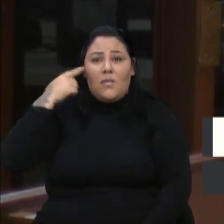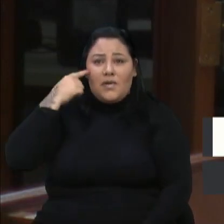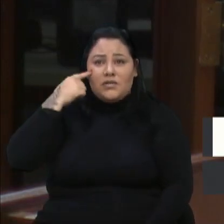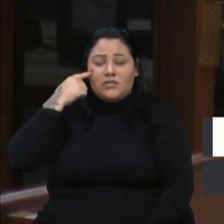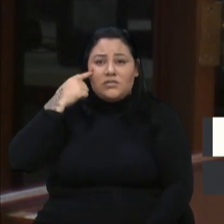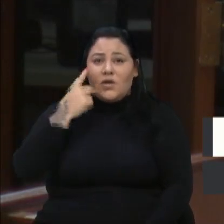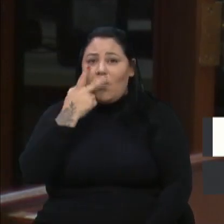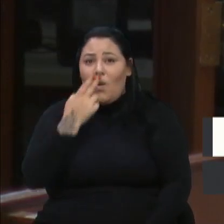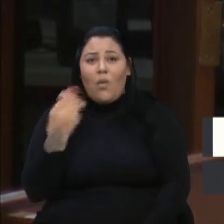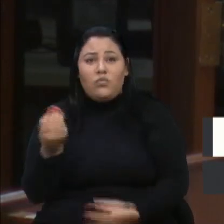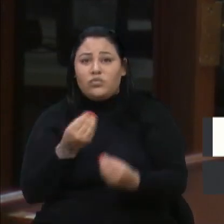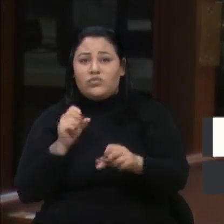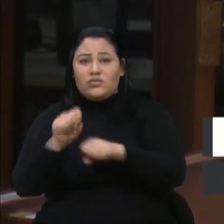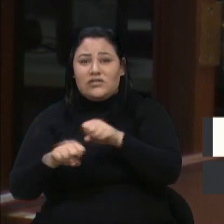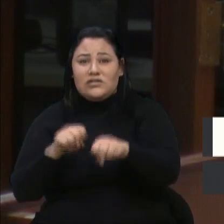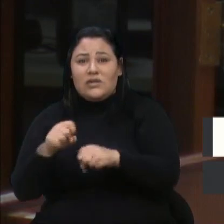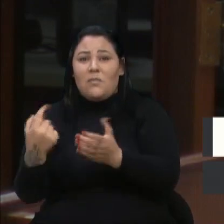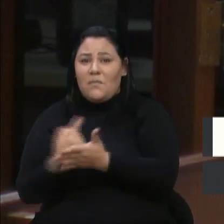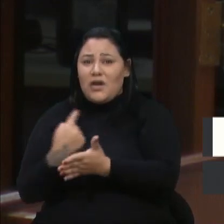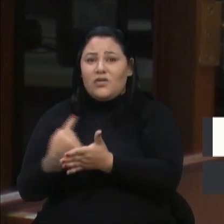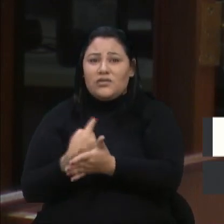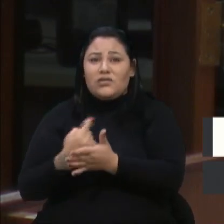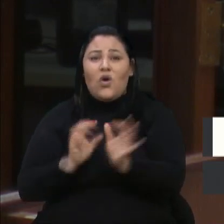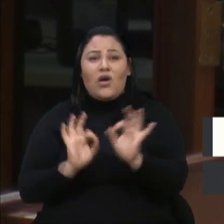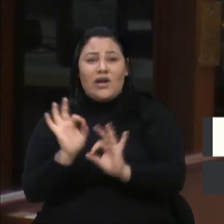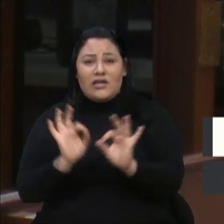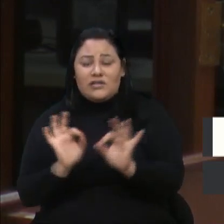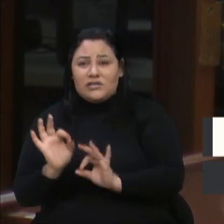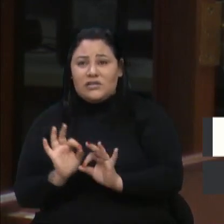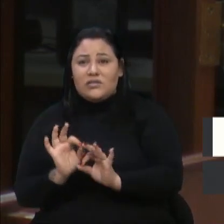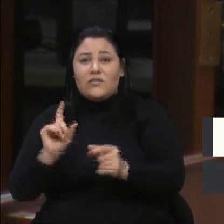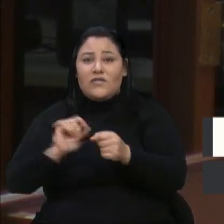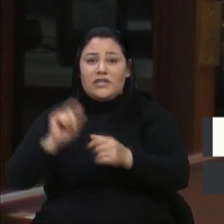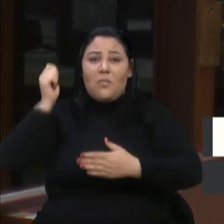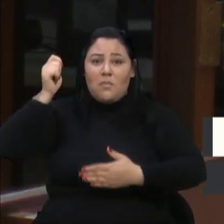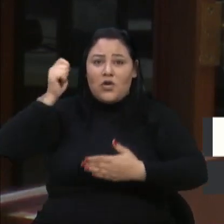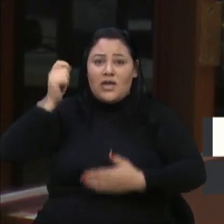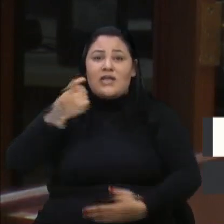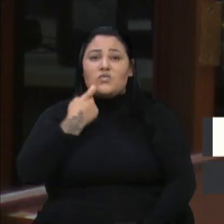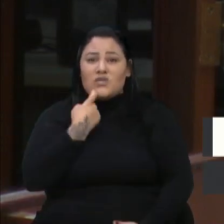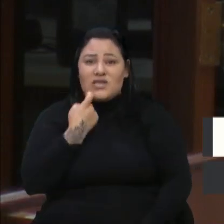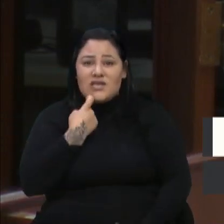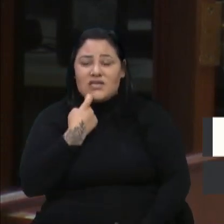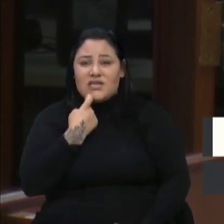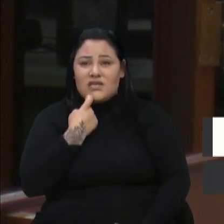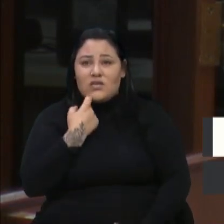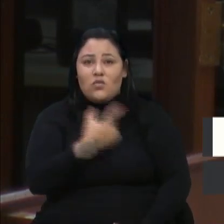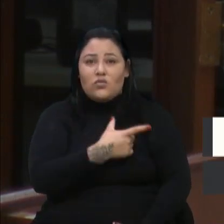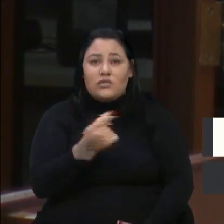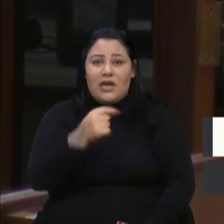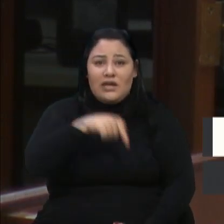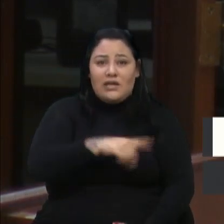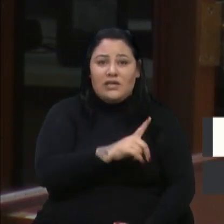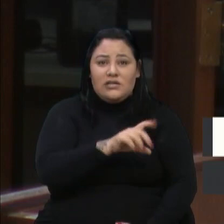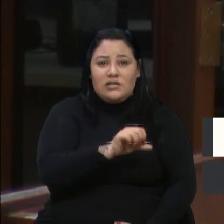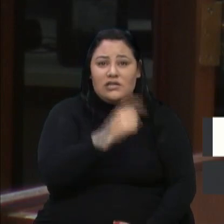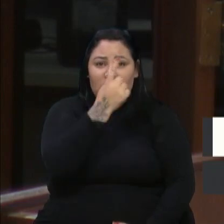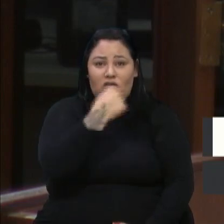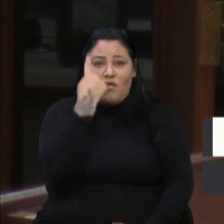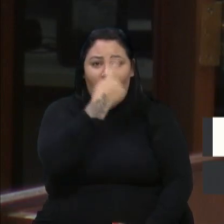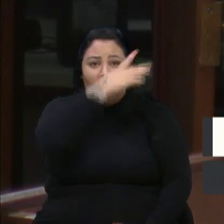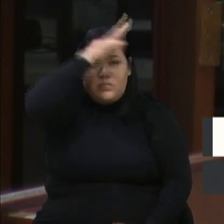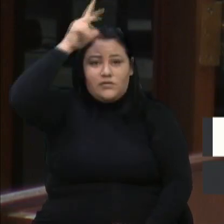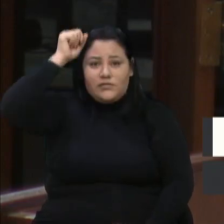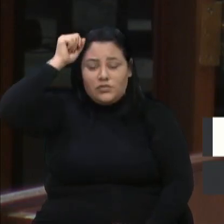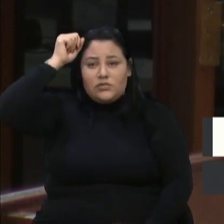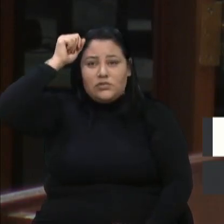estão questionando e que estão organizando um protesto para sexta-feira, com saída aqui às 19 horas da Prefeitura de Caxias